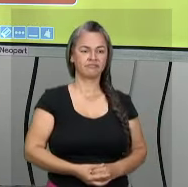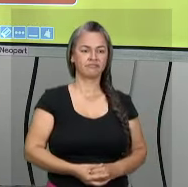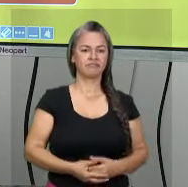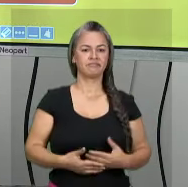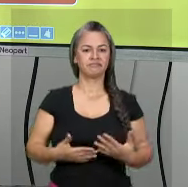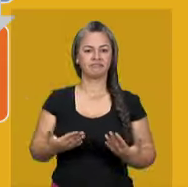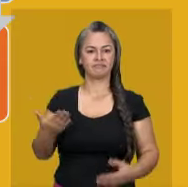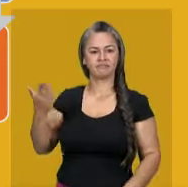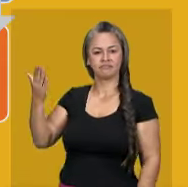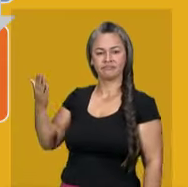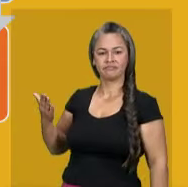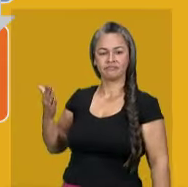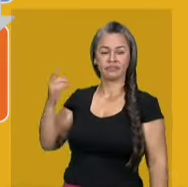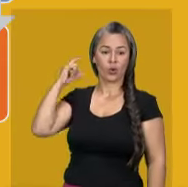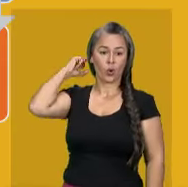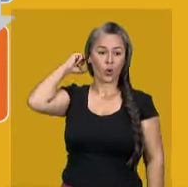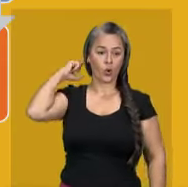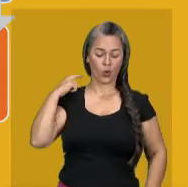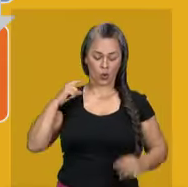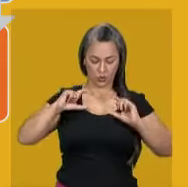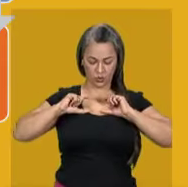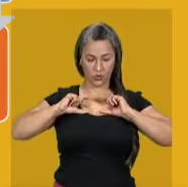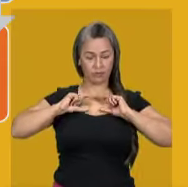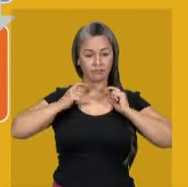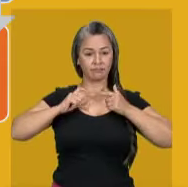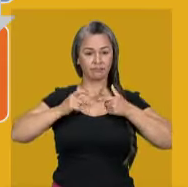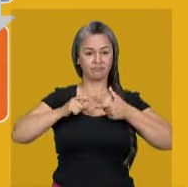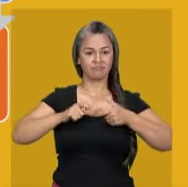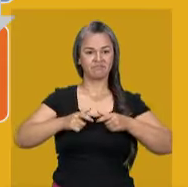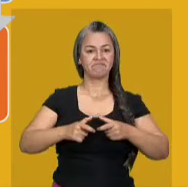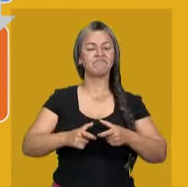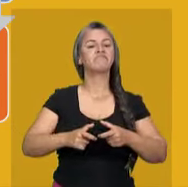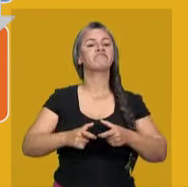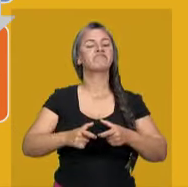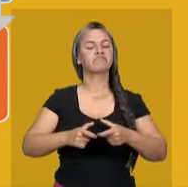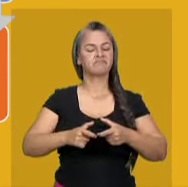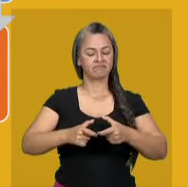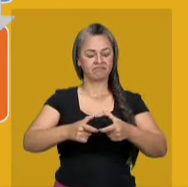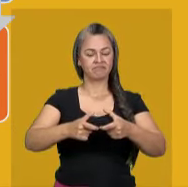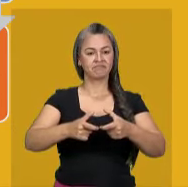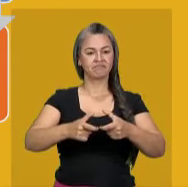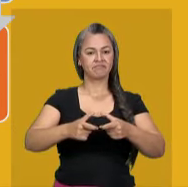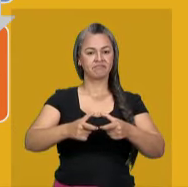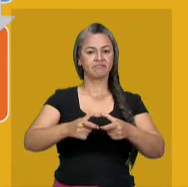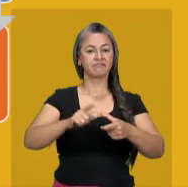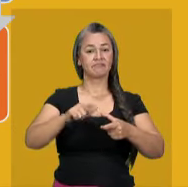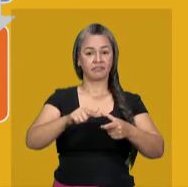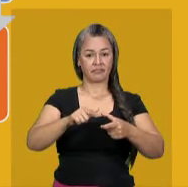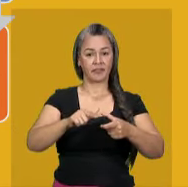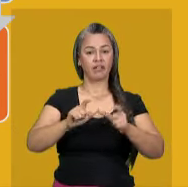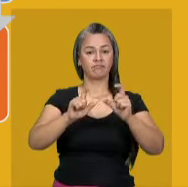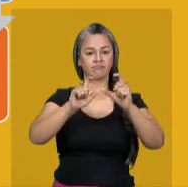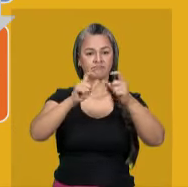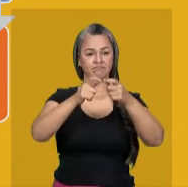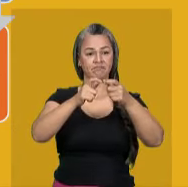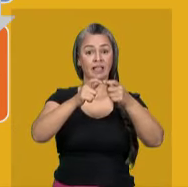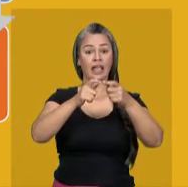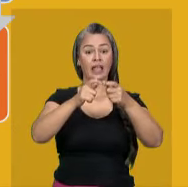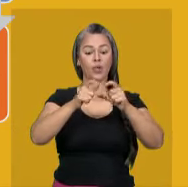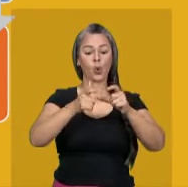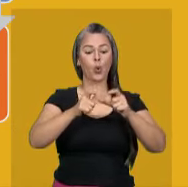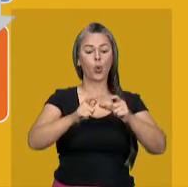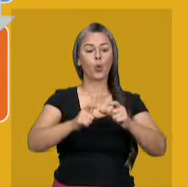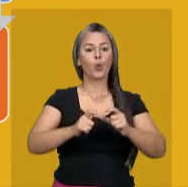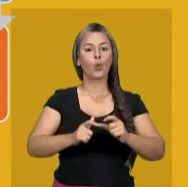Coluna vertebral. A coluna vertebral ela é constituída por uma pilha de